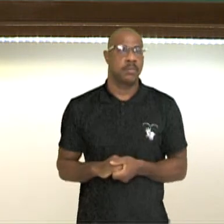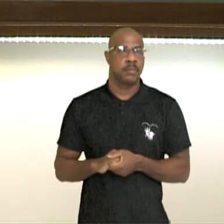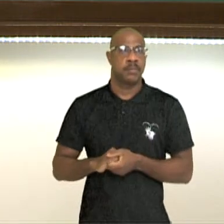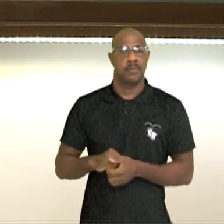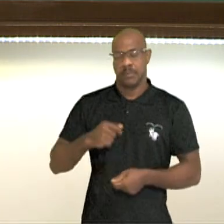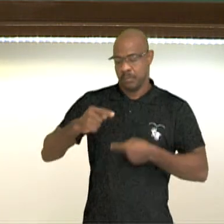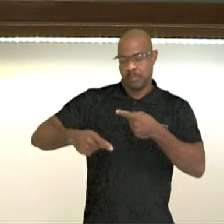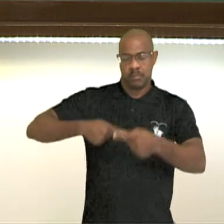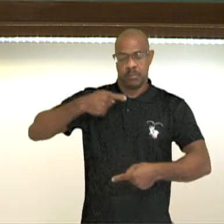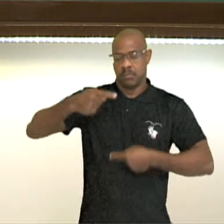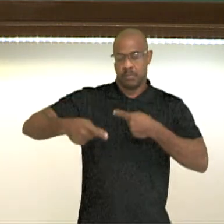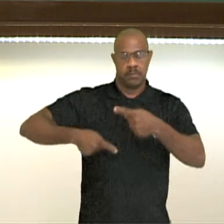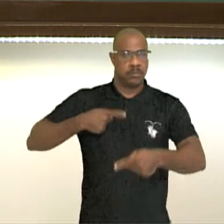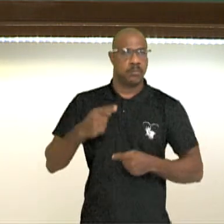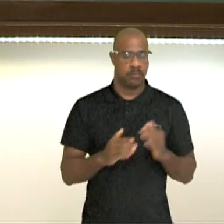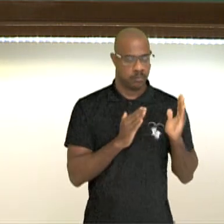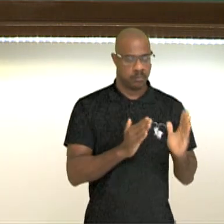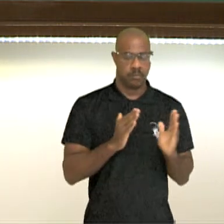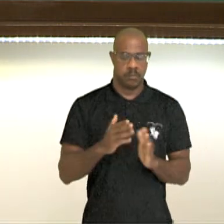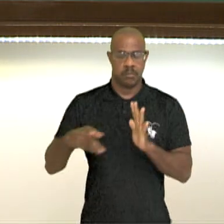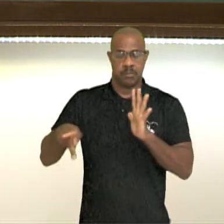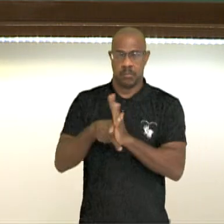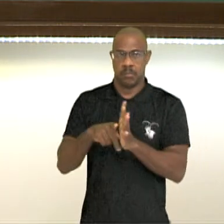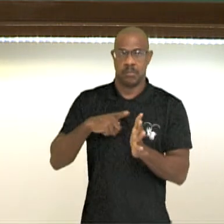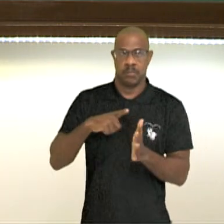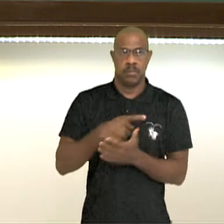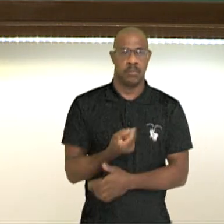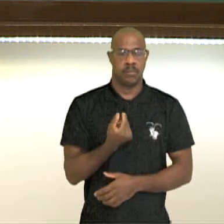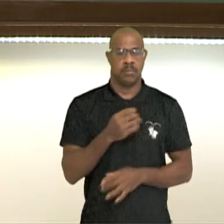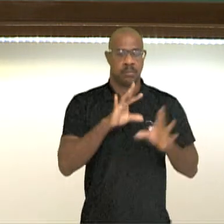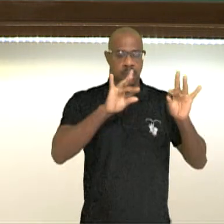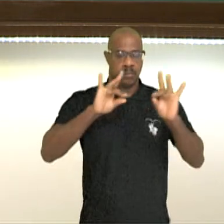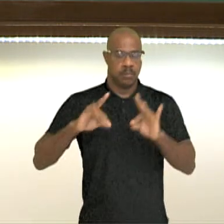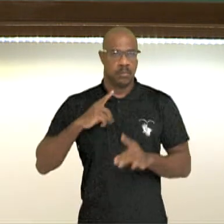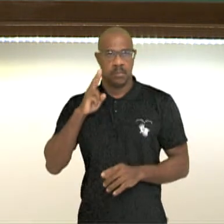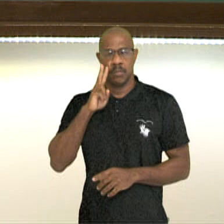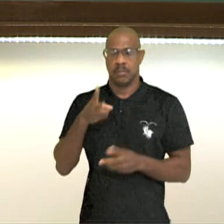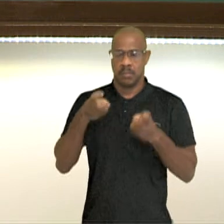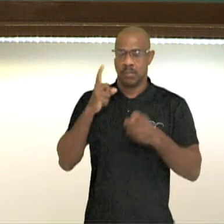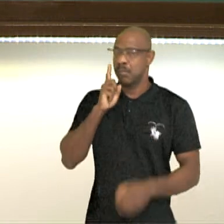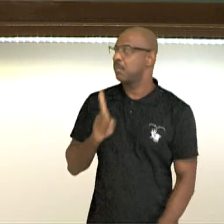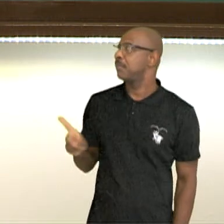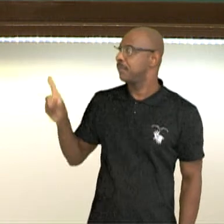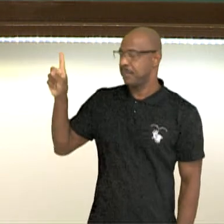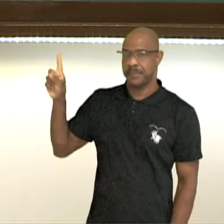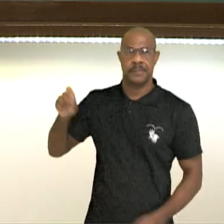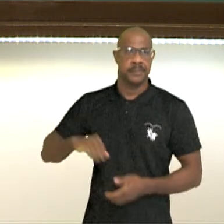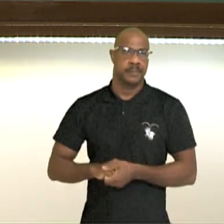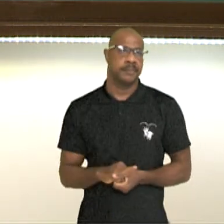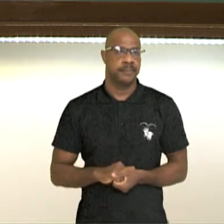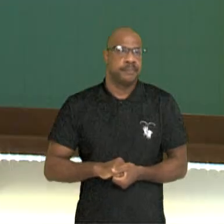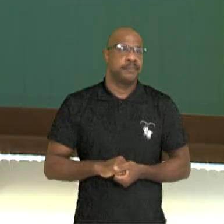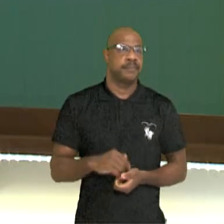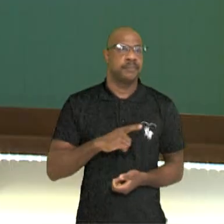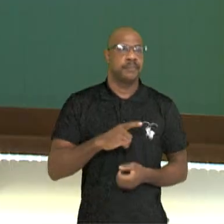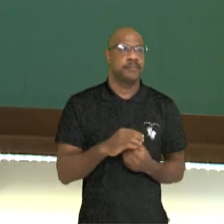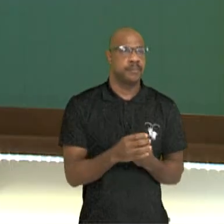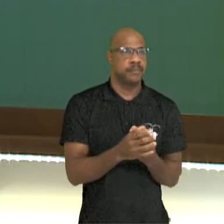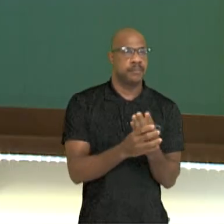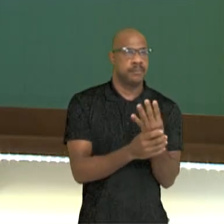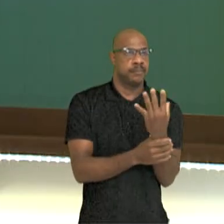mostra algumas etapas um pouco mais específicas, com um pouco mais de detalhes, vale a pena conferir. Então nós temos aqui a